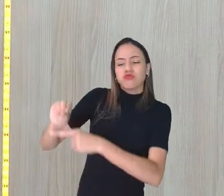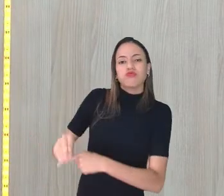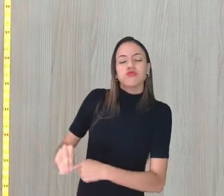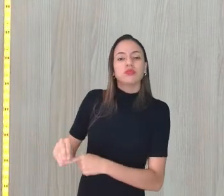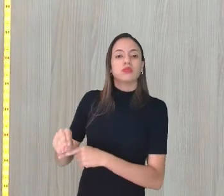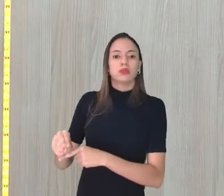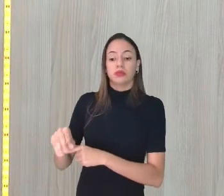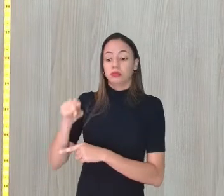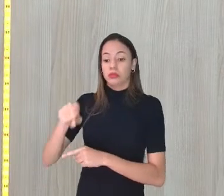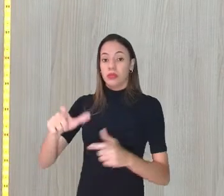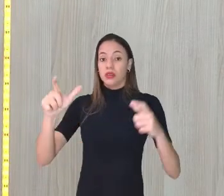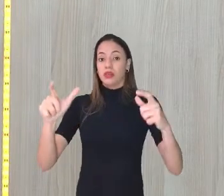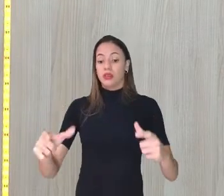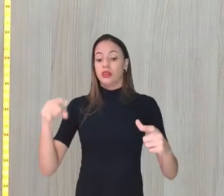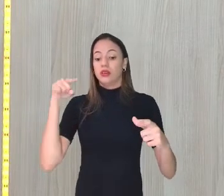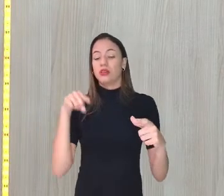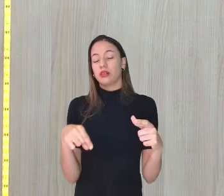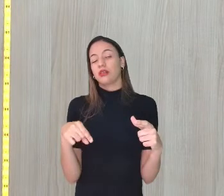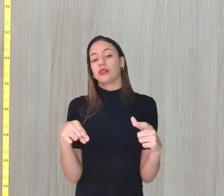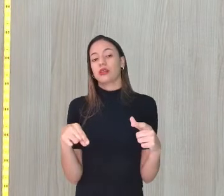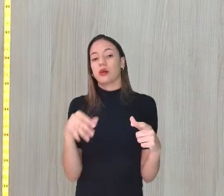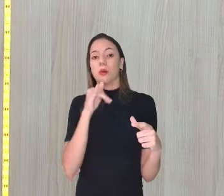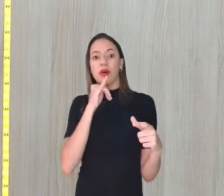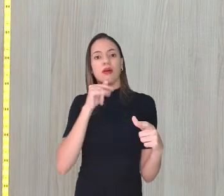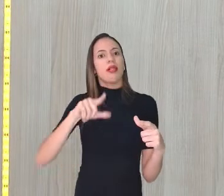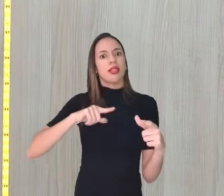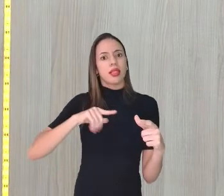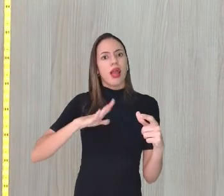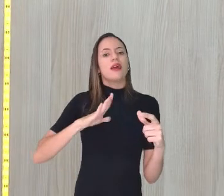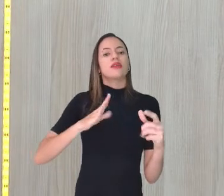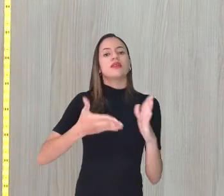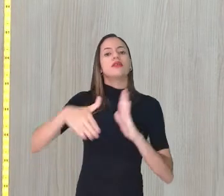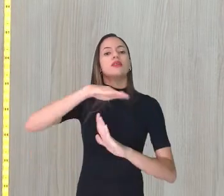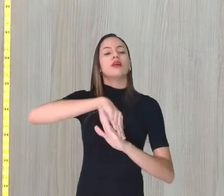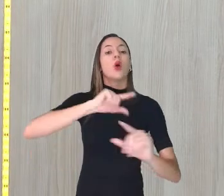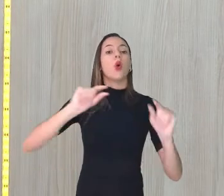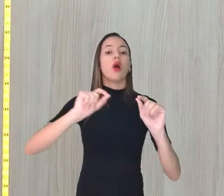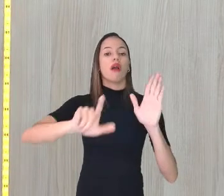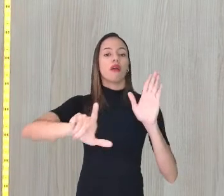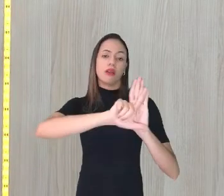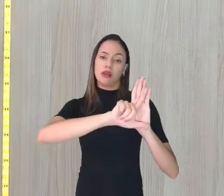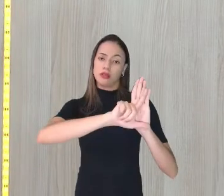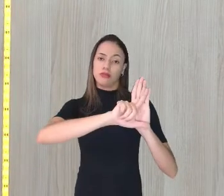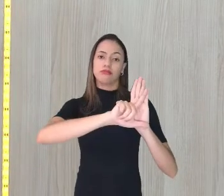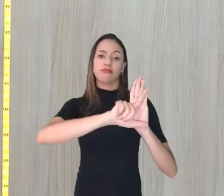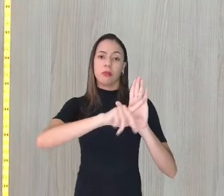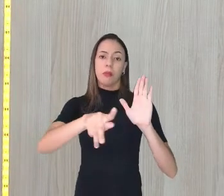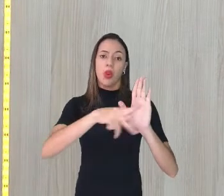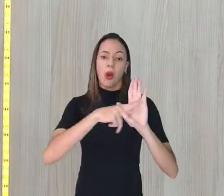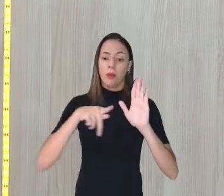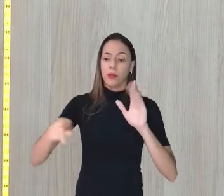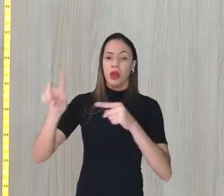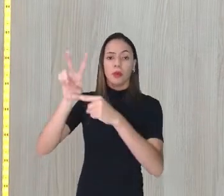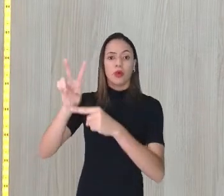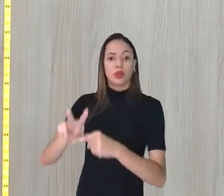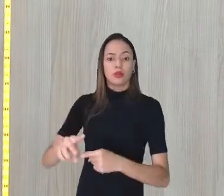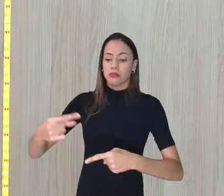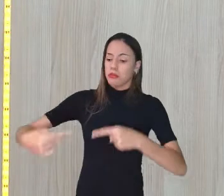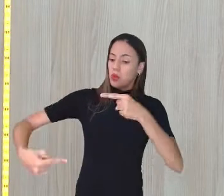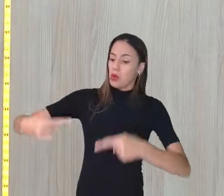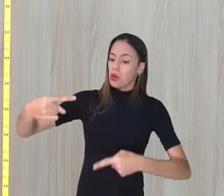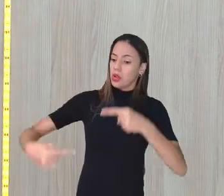está falando de um território onde existe legislação. Né? Existe, vamos dizer assim, políticas